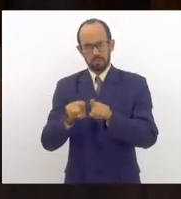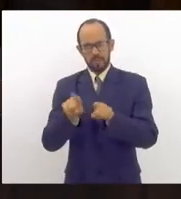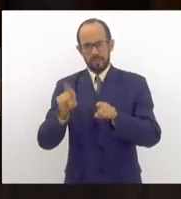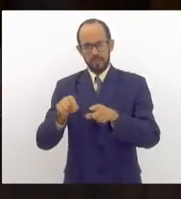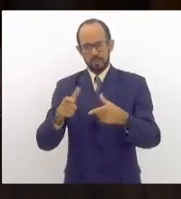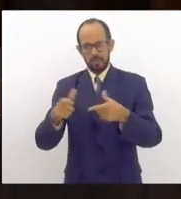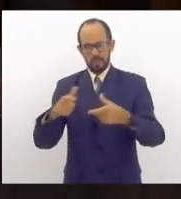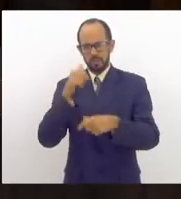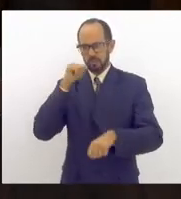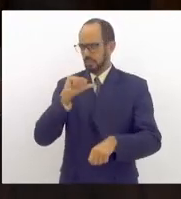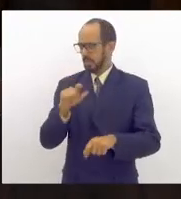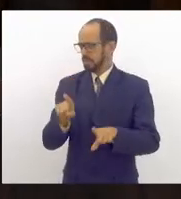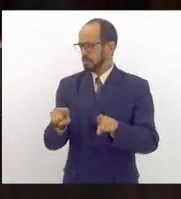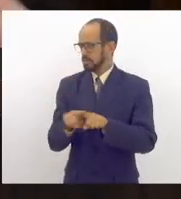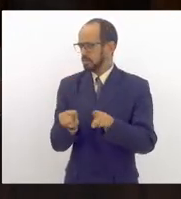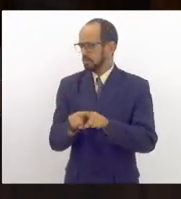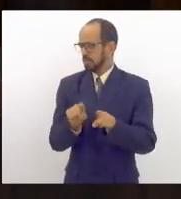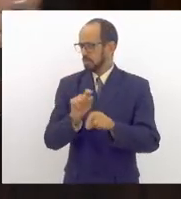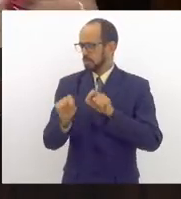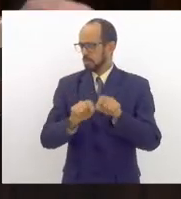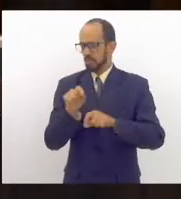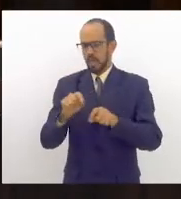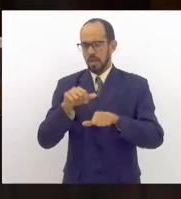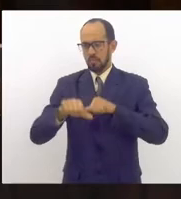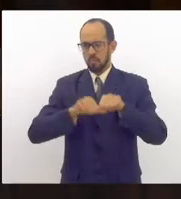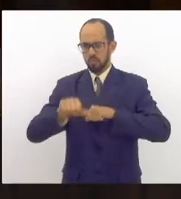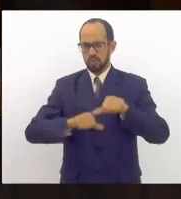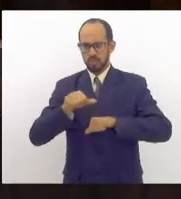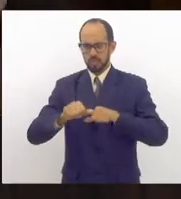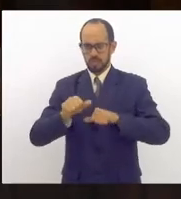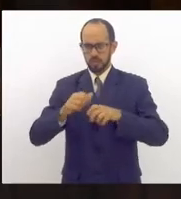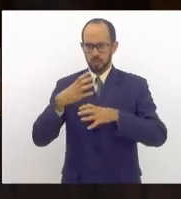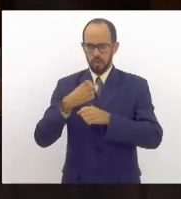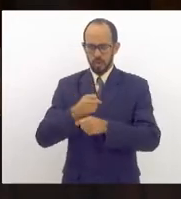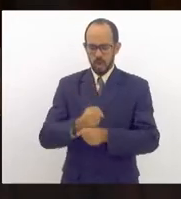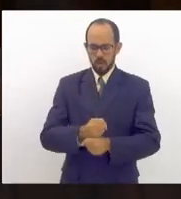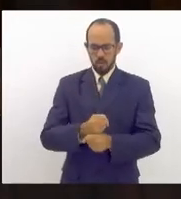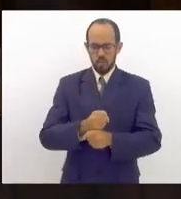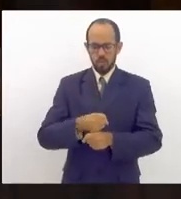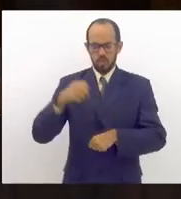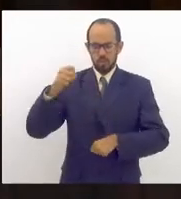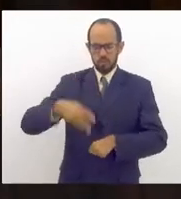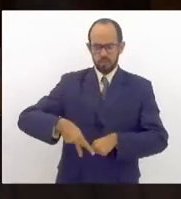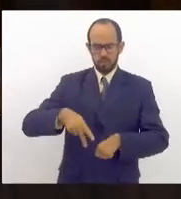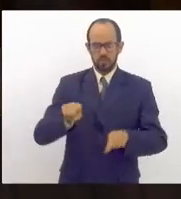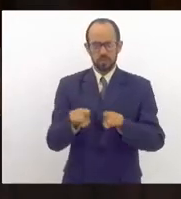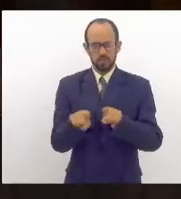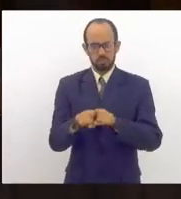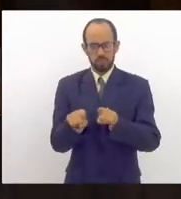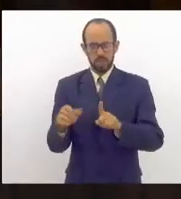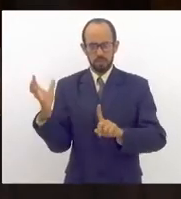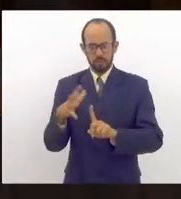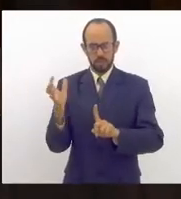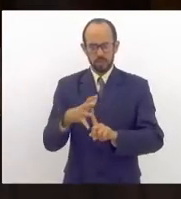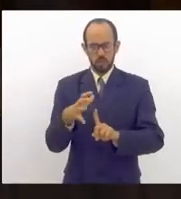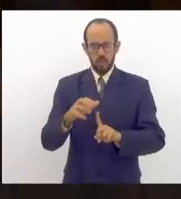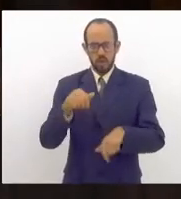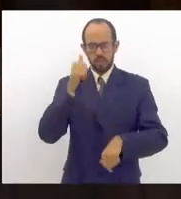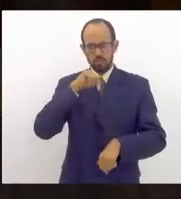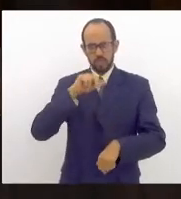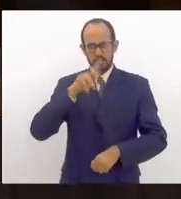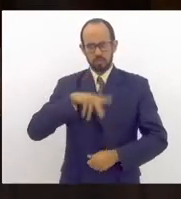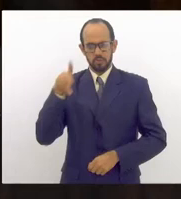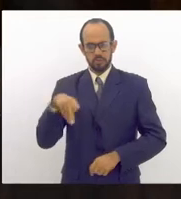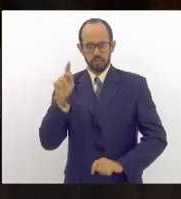então e também a mudança no cálculo da Previdência afetou diretamente as mulheres trabalhadoras professoras